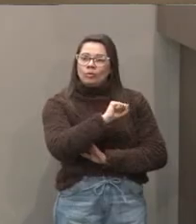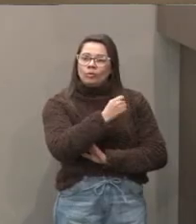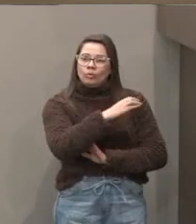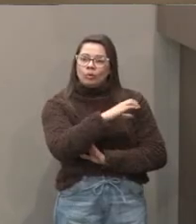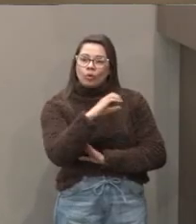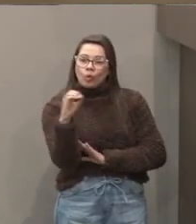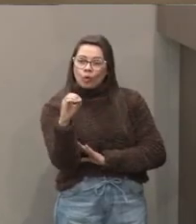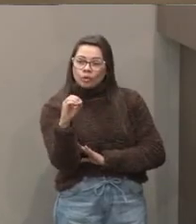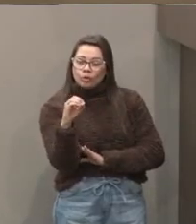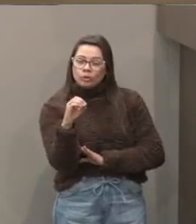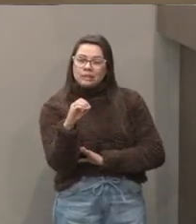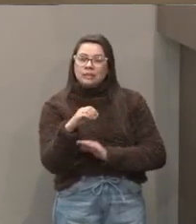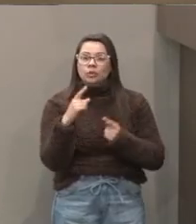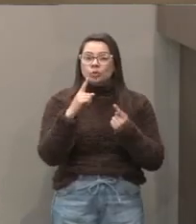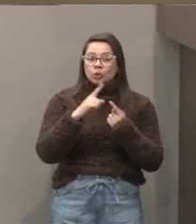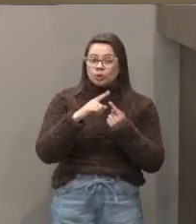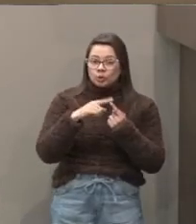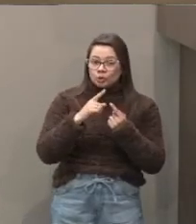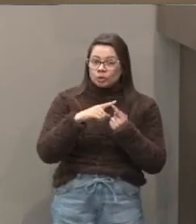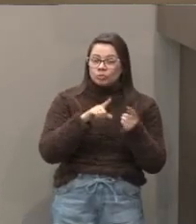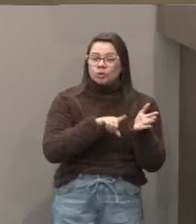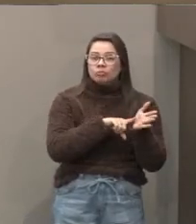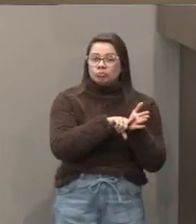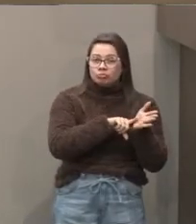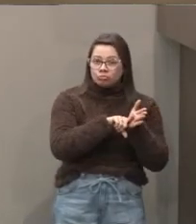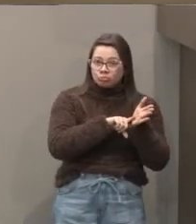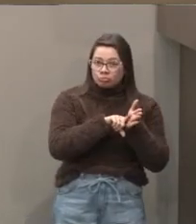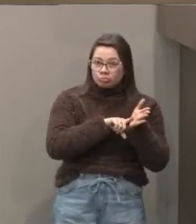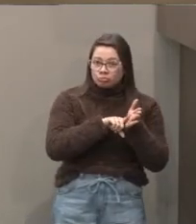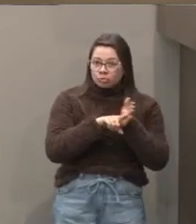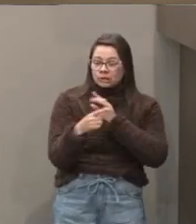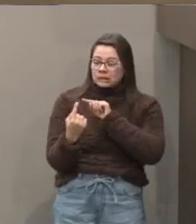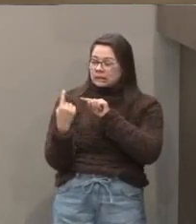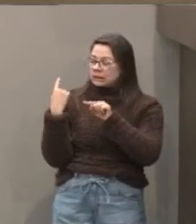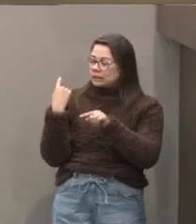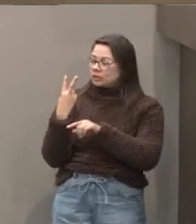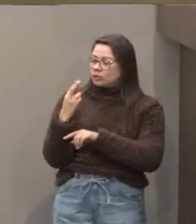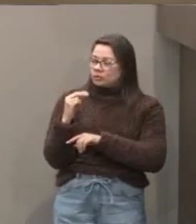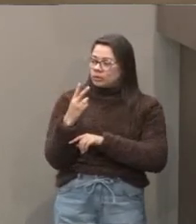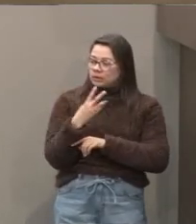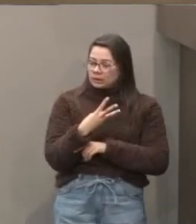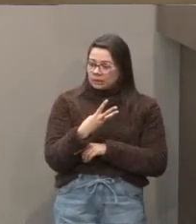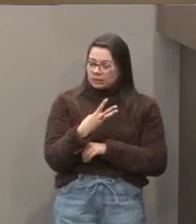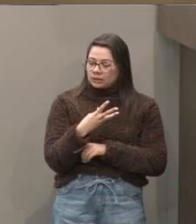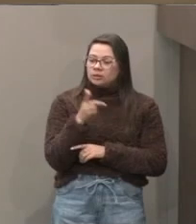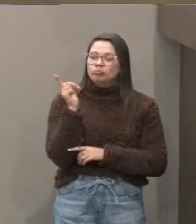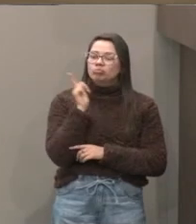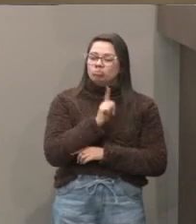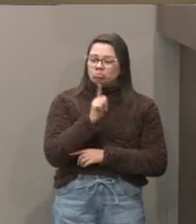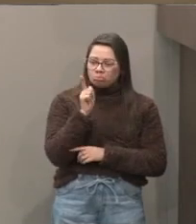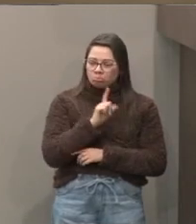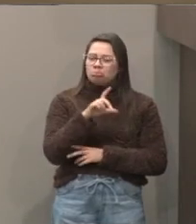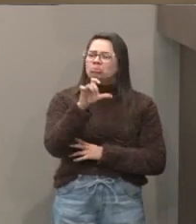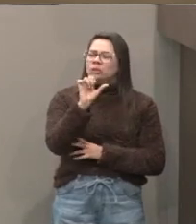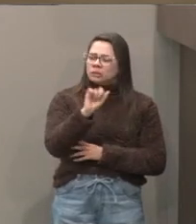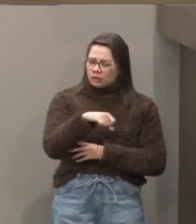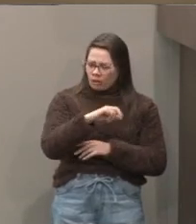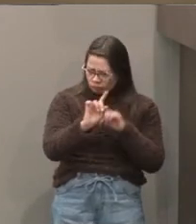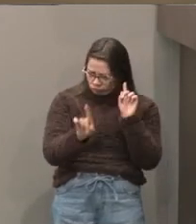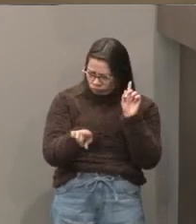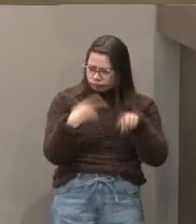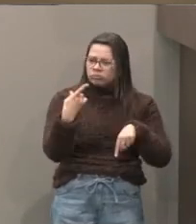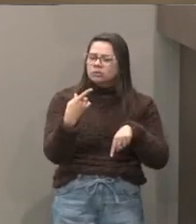800 casos realizados desde 2023, e isto é, sim, um